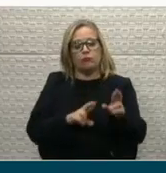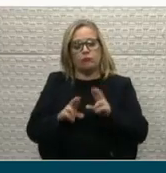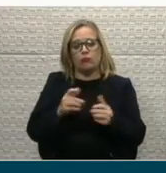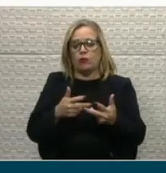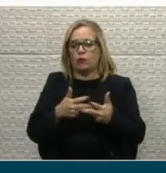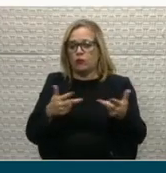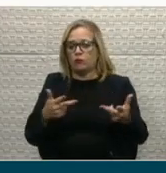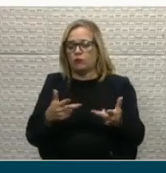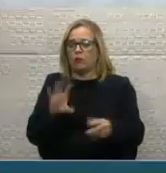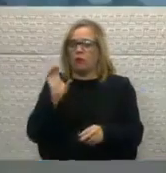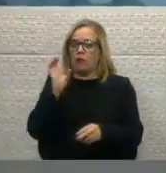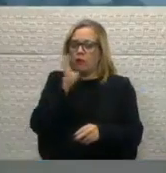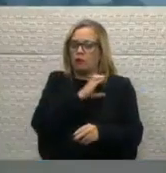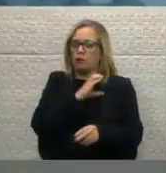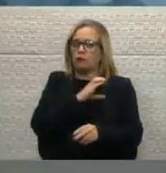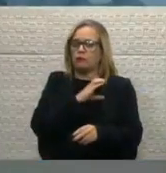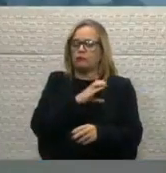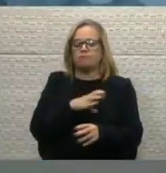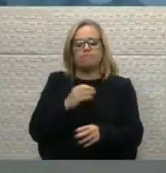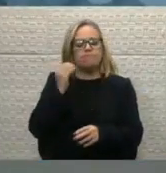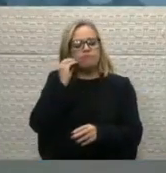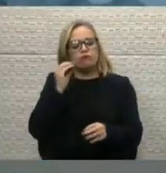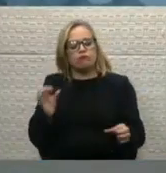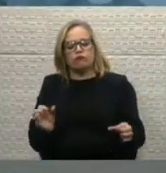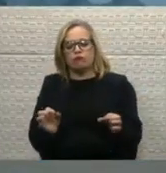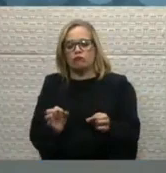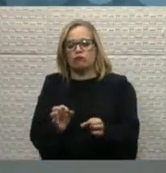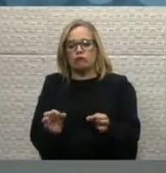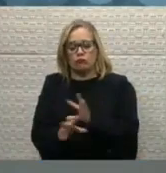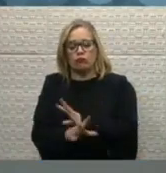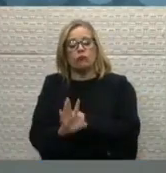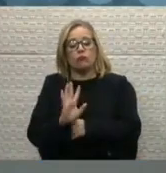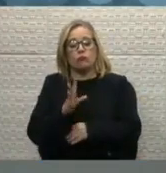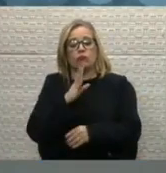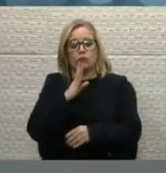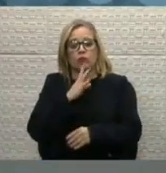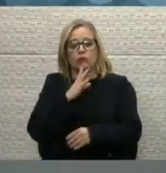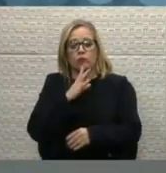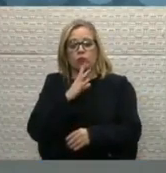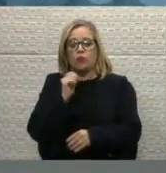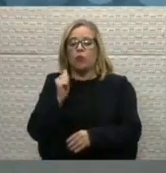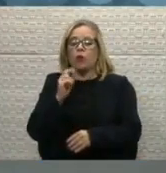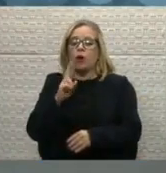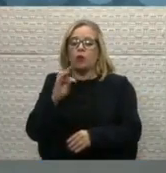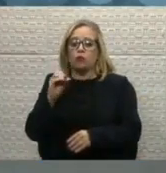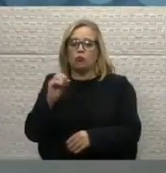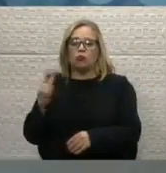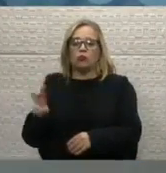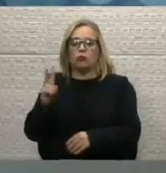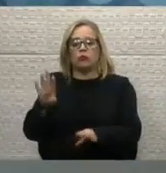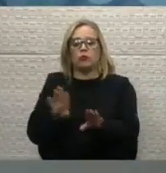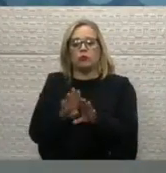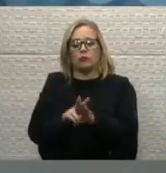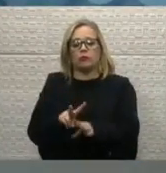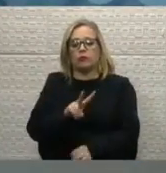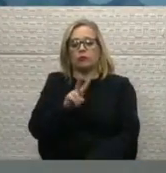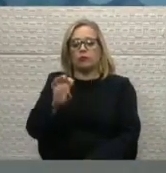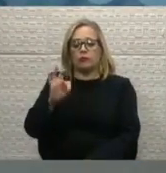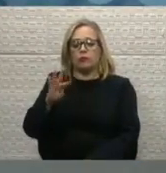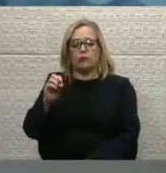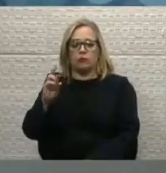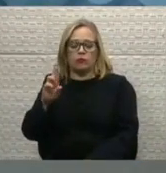procedimento muito mais rápido quando nós já conhecemos autovalores e os autovetores associados. Então,